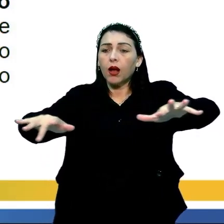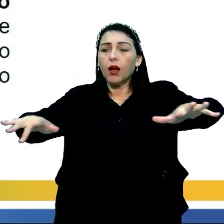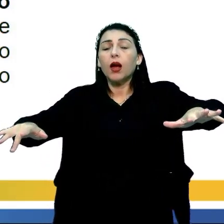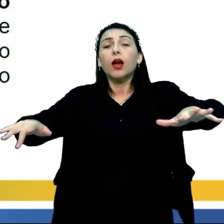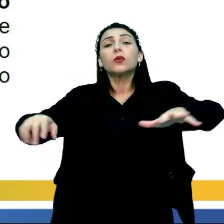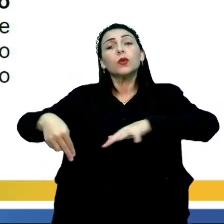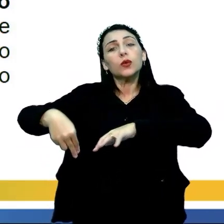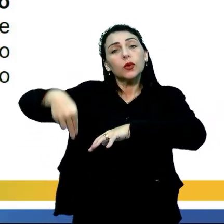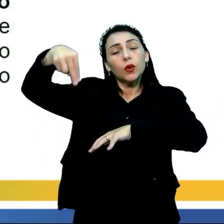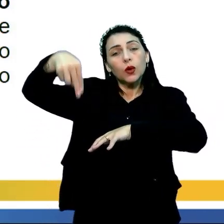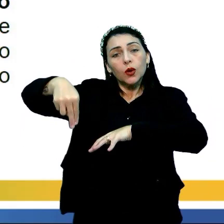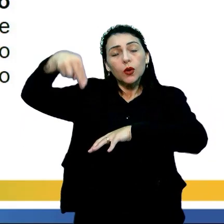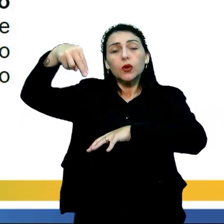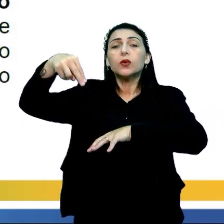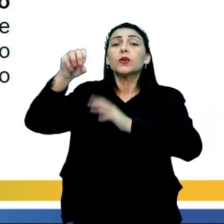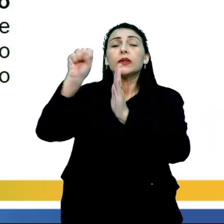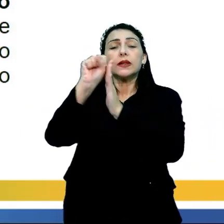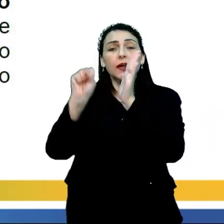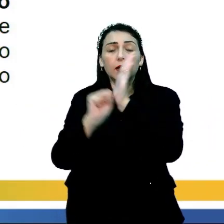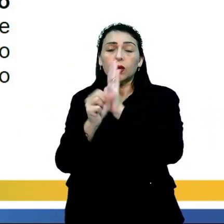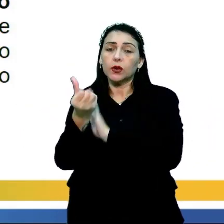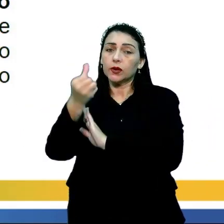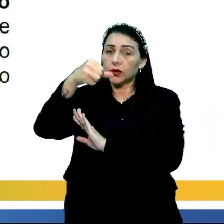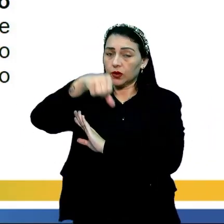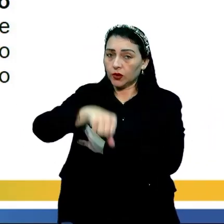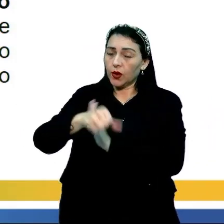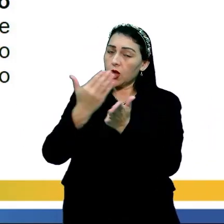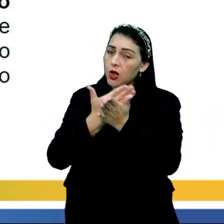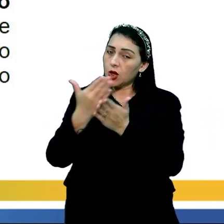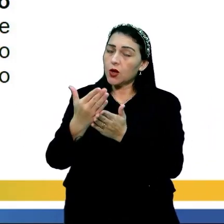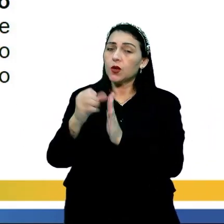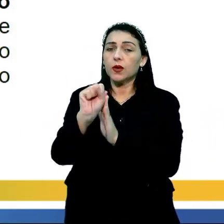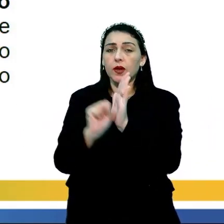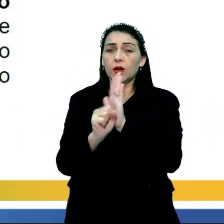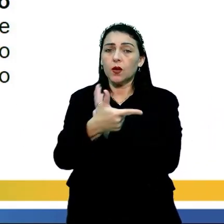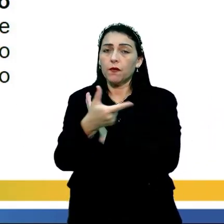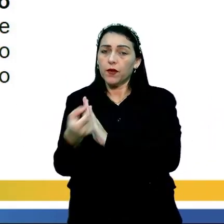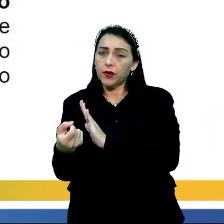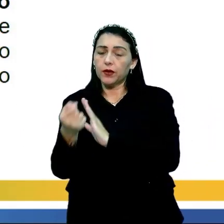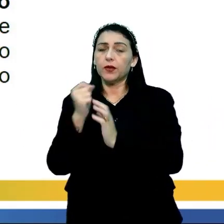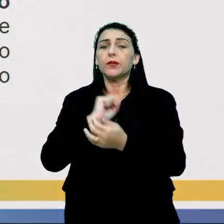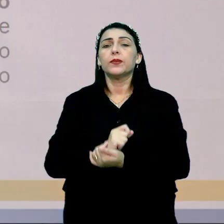hemisfério norte durante todo o século XIX e início do século XX.